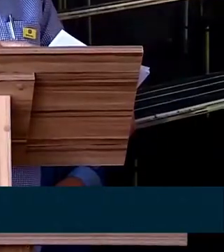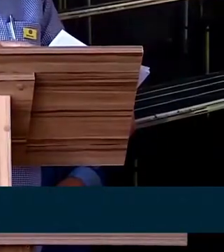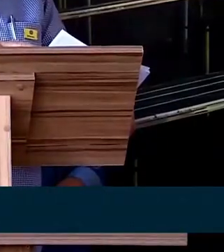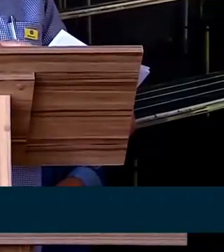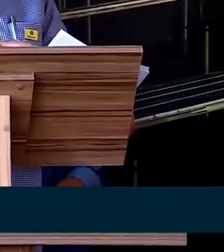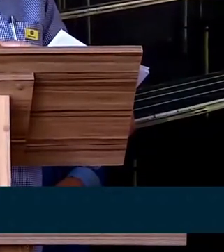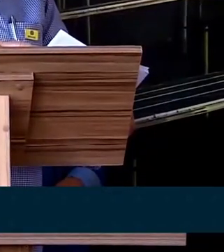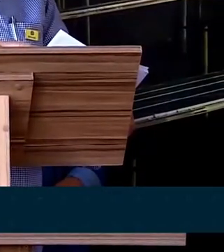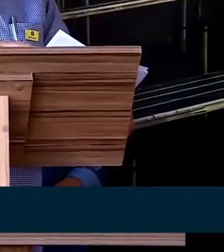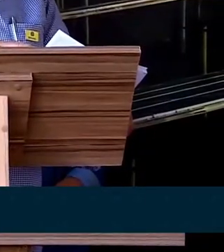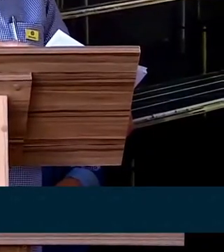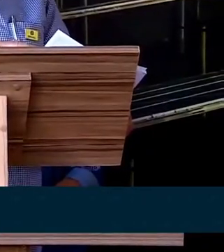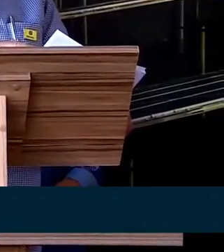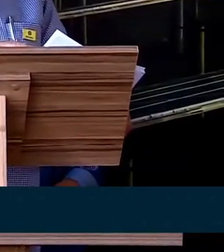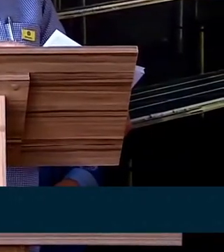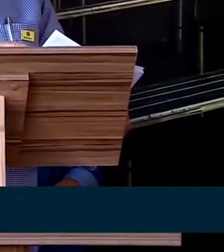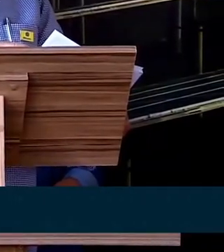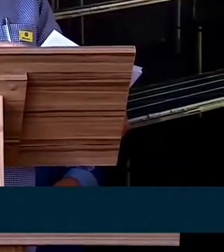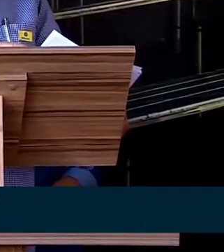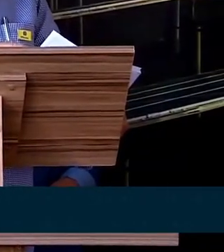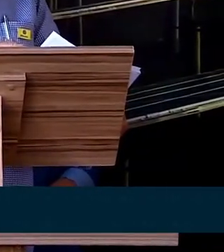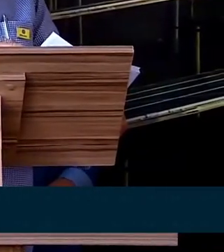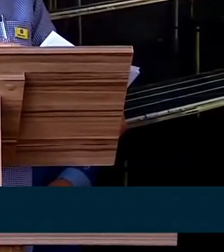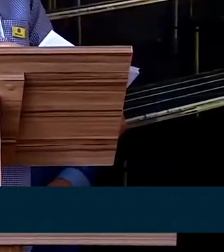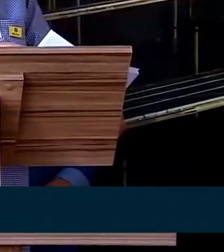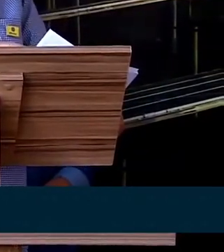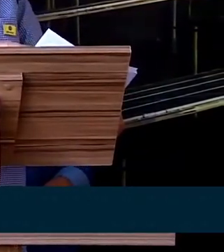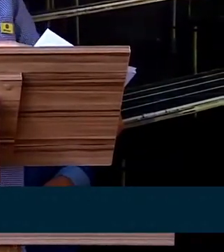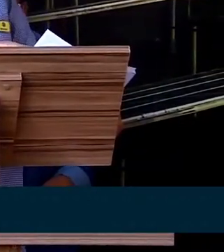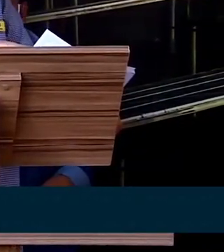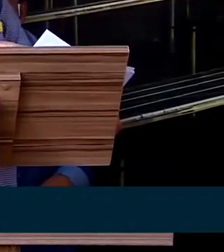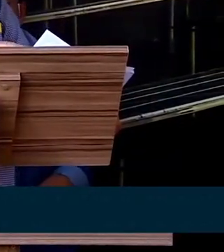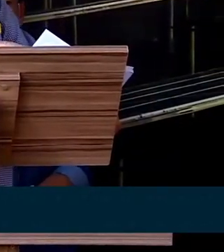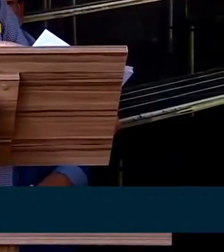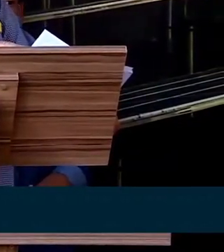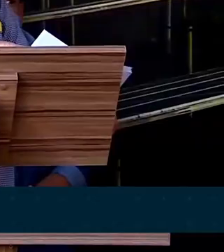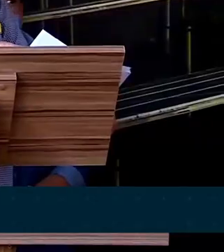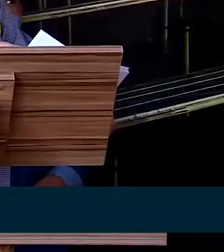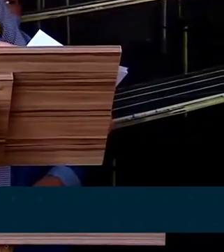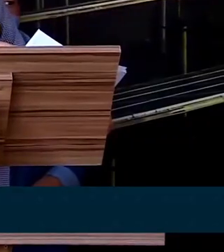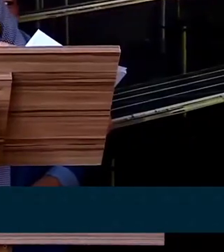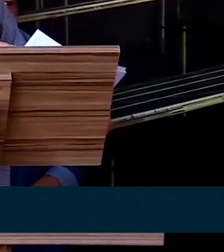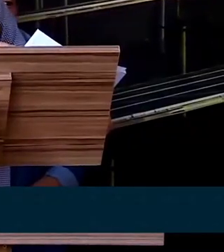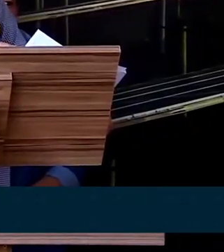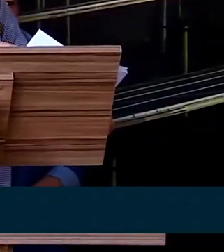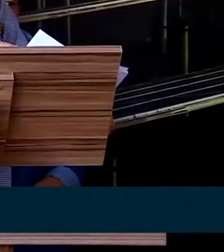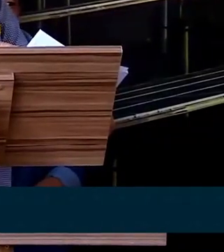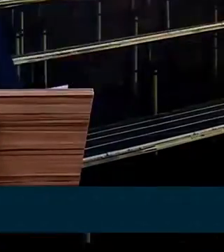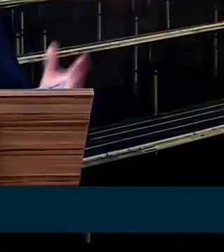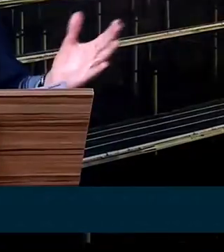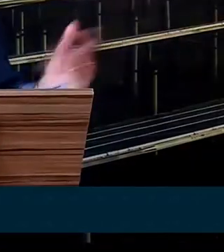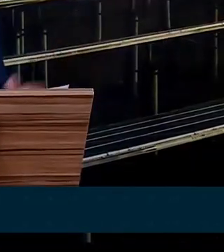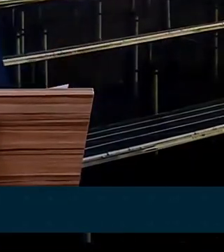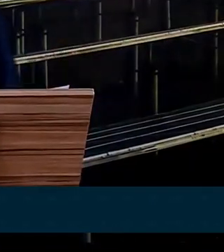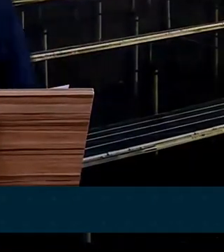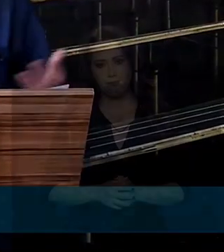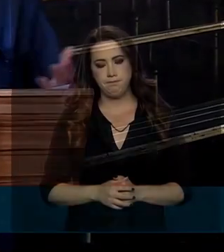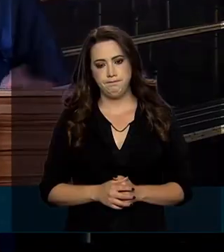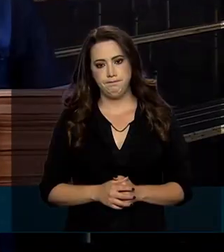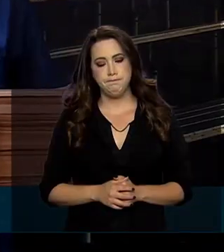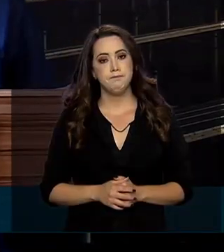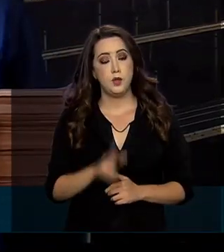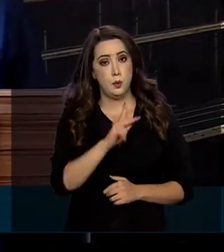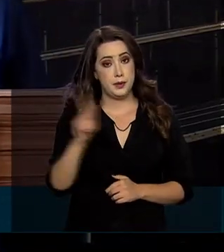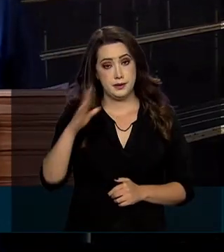instalada de geração elétrica brasileira, enquanto a média do mundo é 24%. O presidente